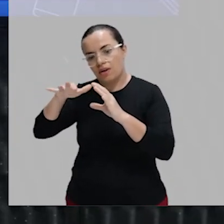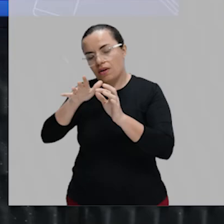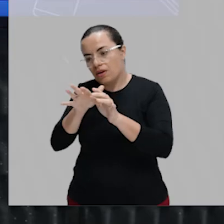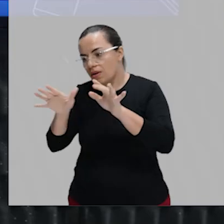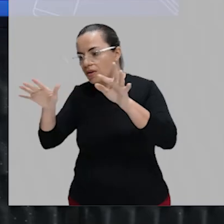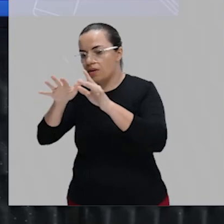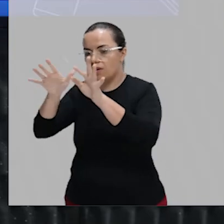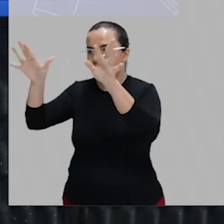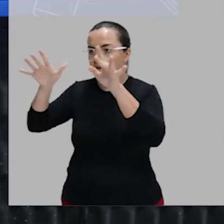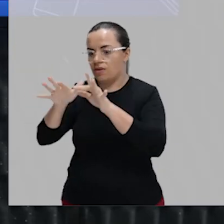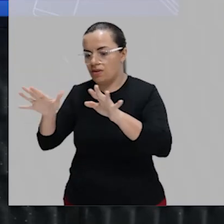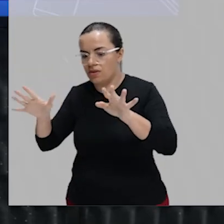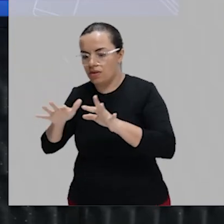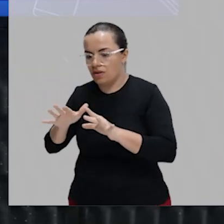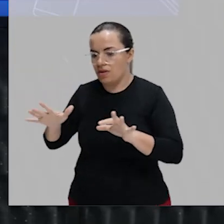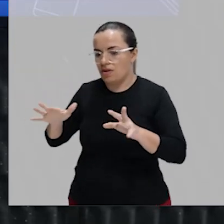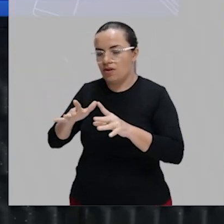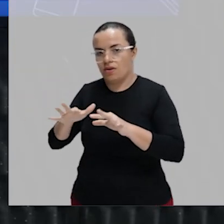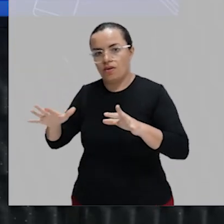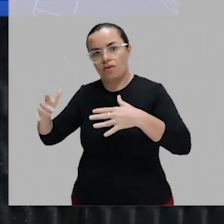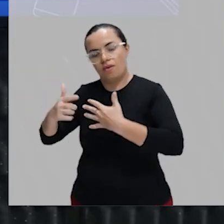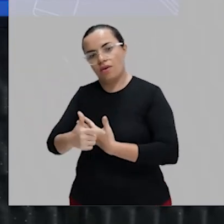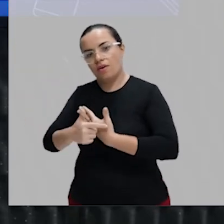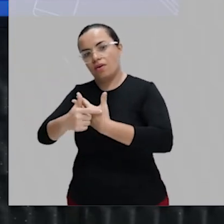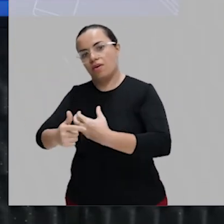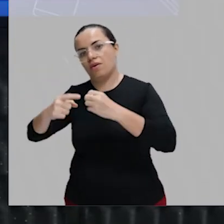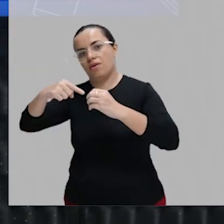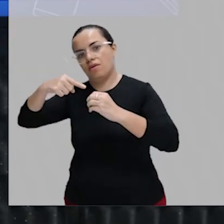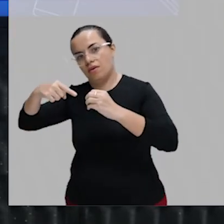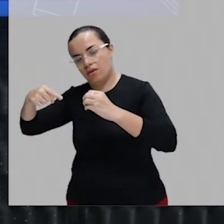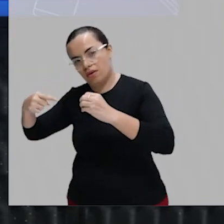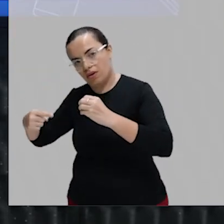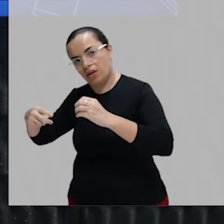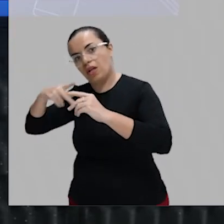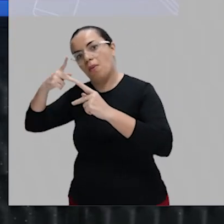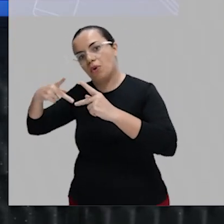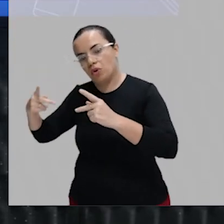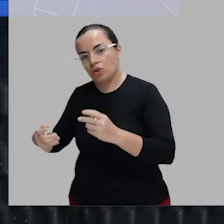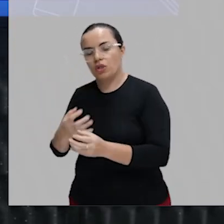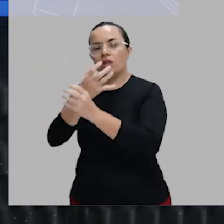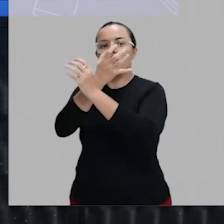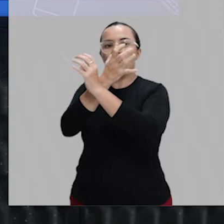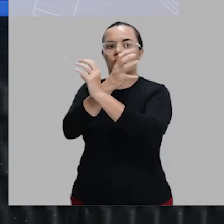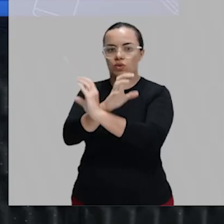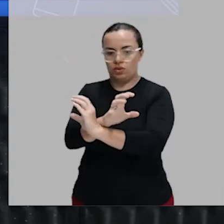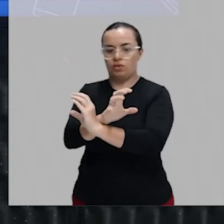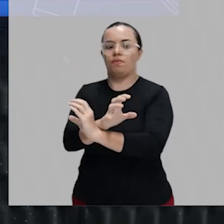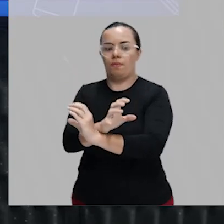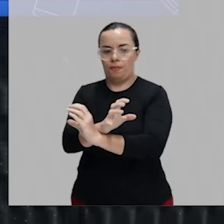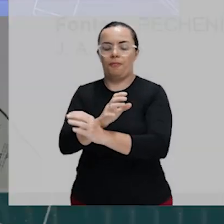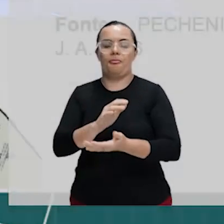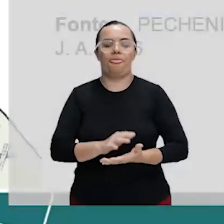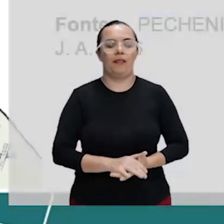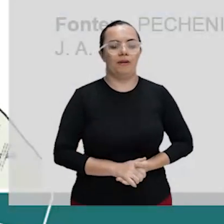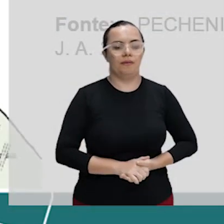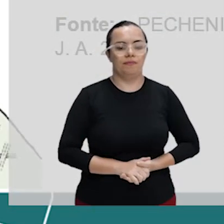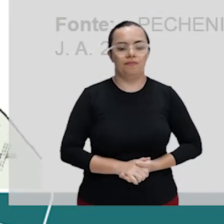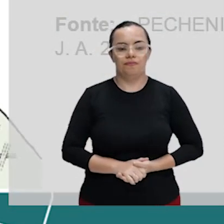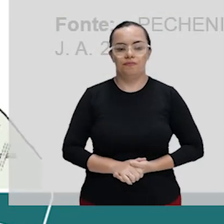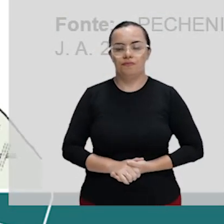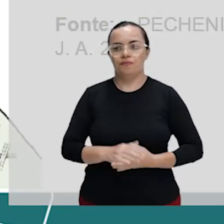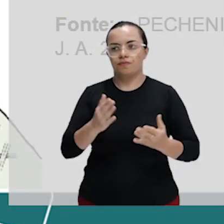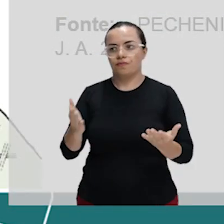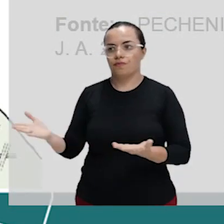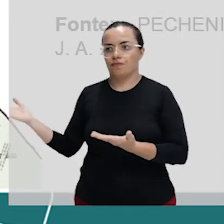ação da actina, que é uma proteína do citoesqueleto. Então a gente pode ver mais ou menos assim, ó. Eu tenho o